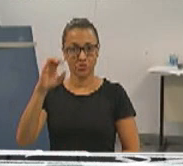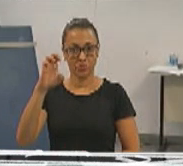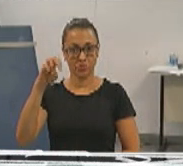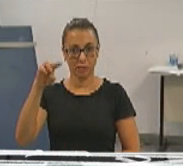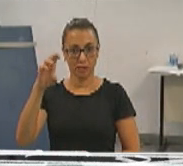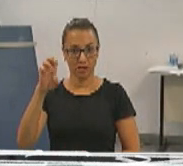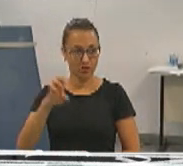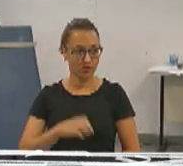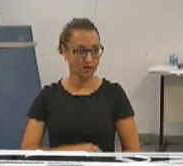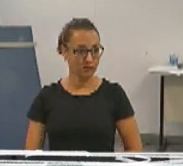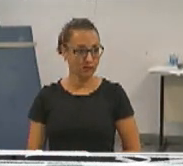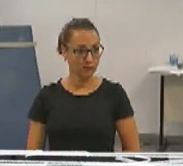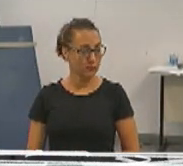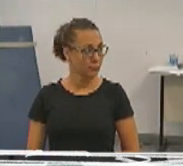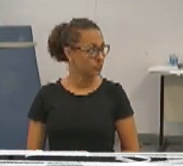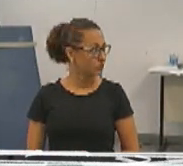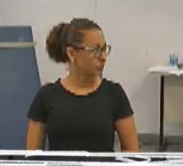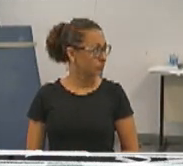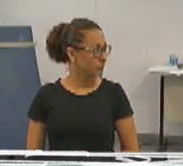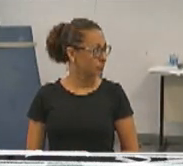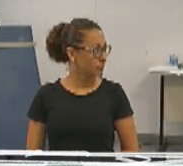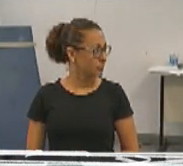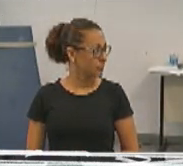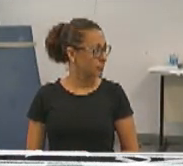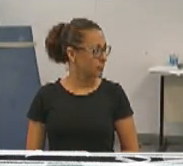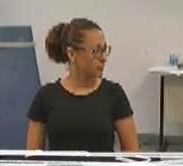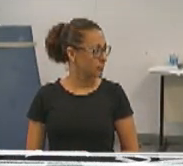O senhor tem que fazer pergunta para